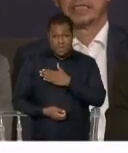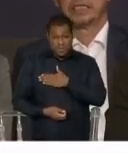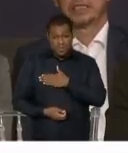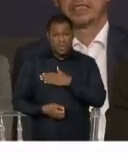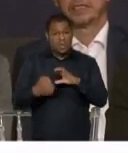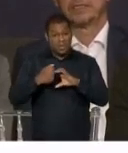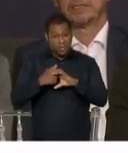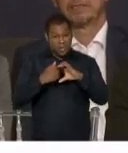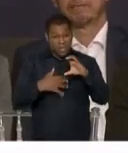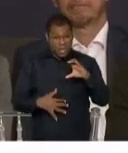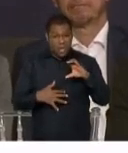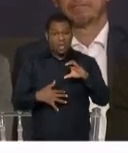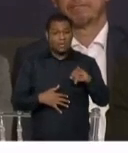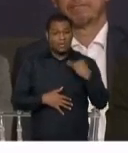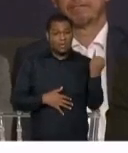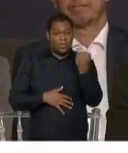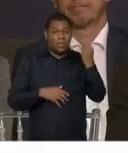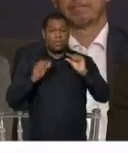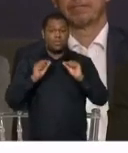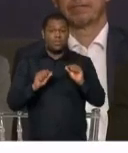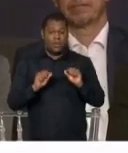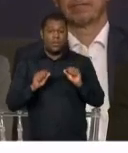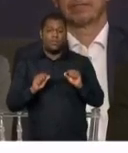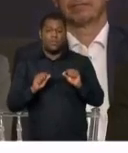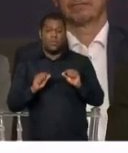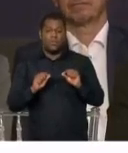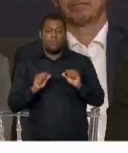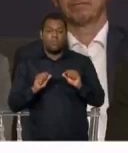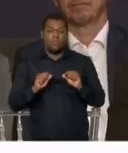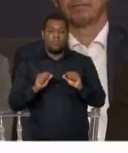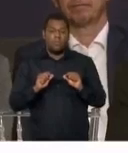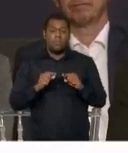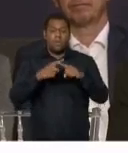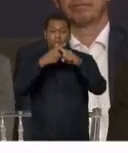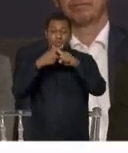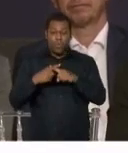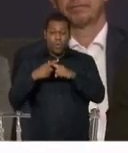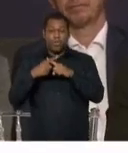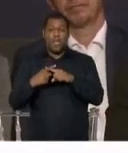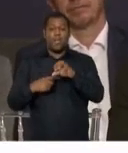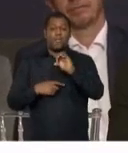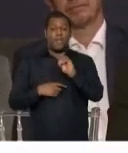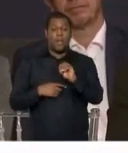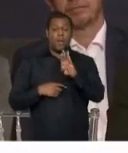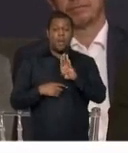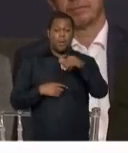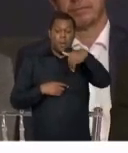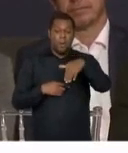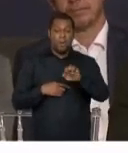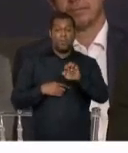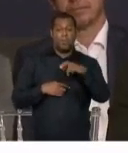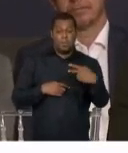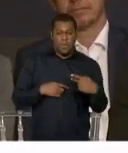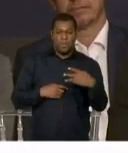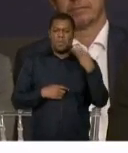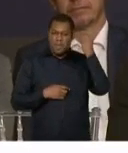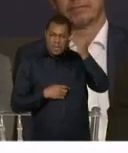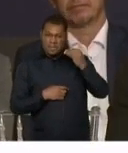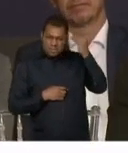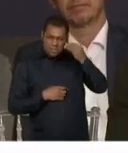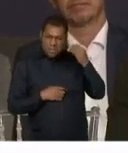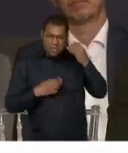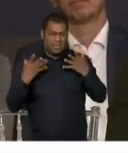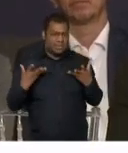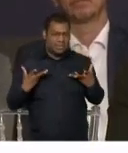no Empatec é a UBMEP. Sim, a UBMEP é uma experiência ímpar na vida de um aluno.